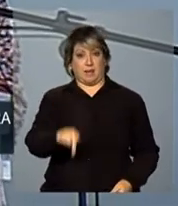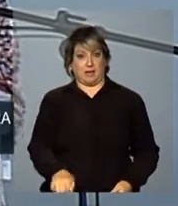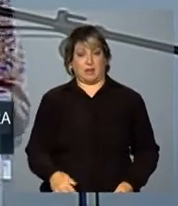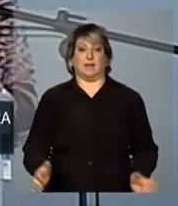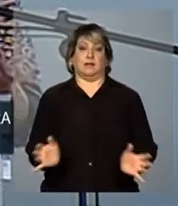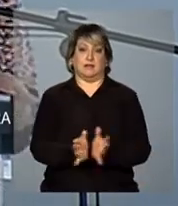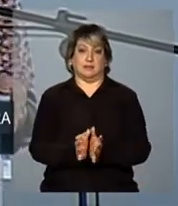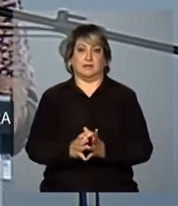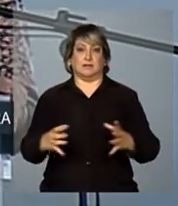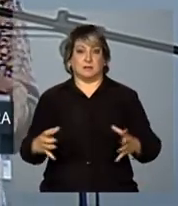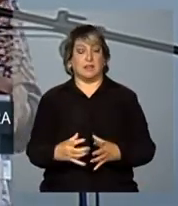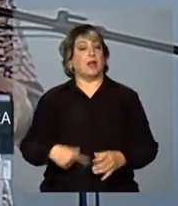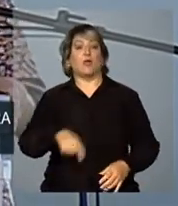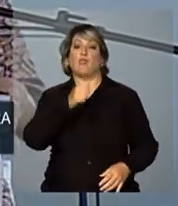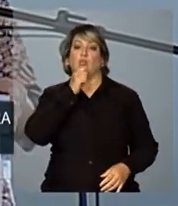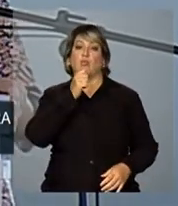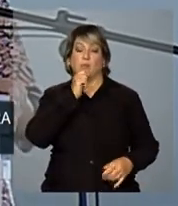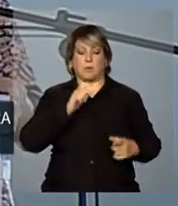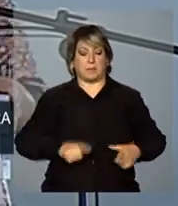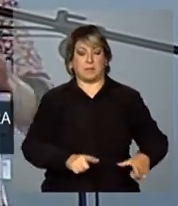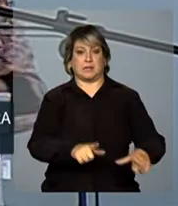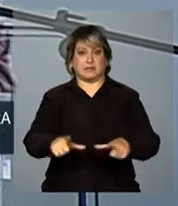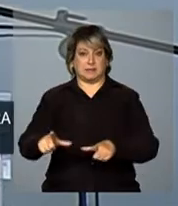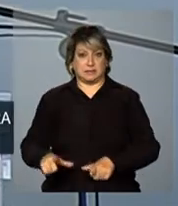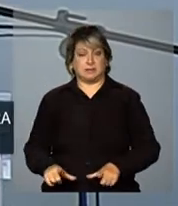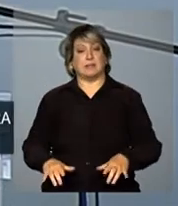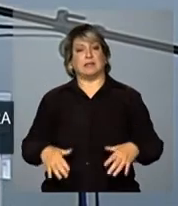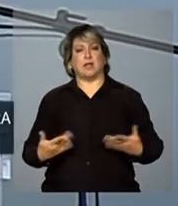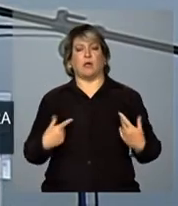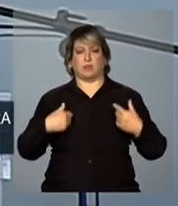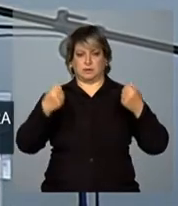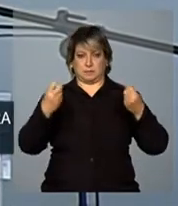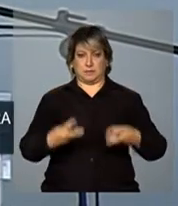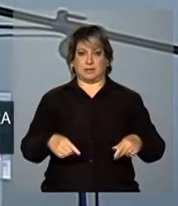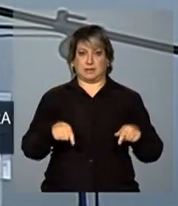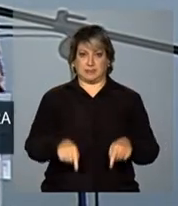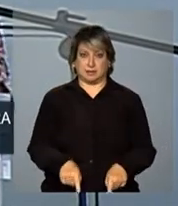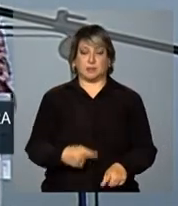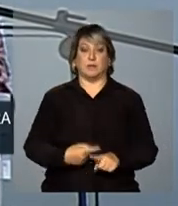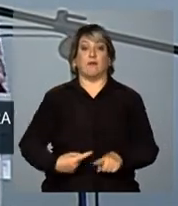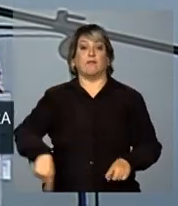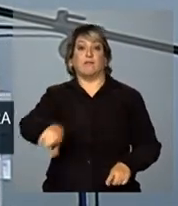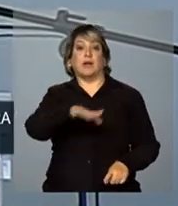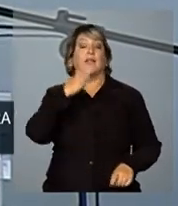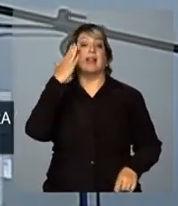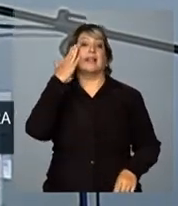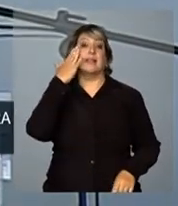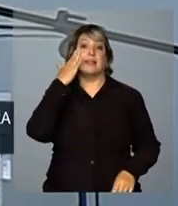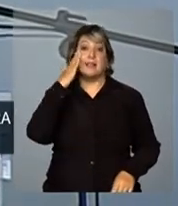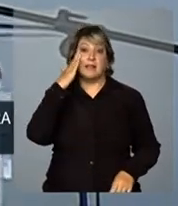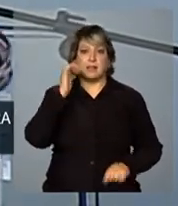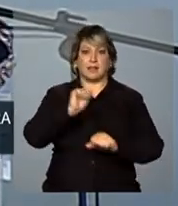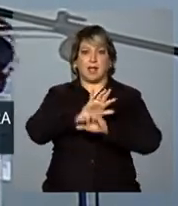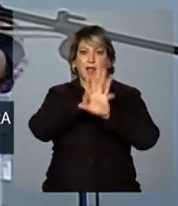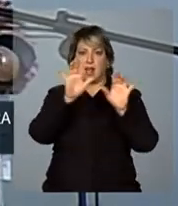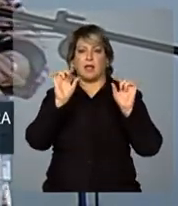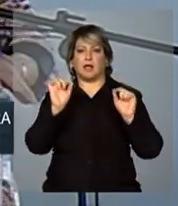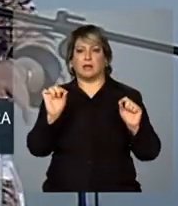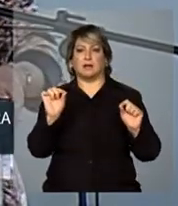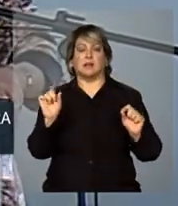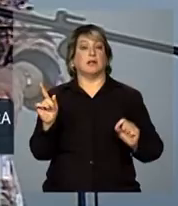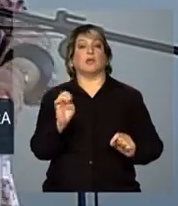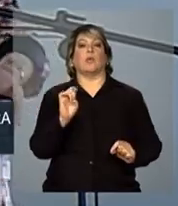fazem parte, é que não tinham piso. Eu explico isso para que vocês entendam que não é